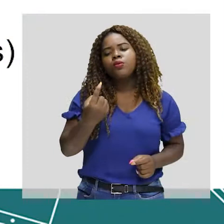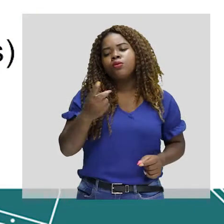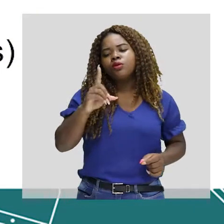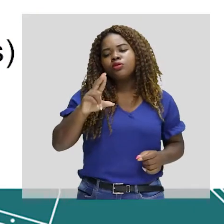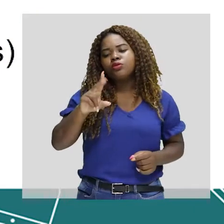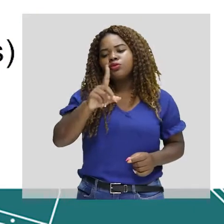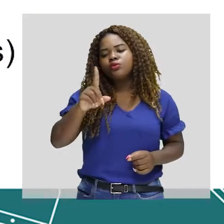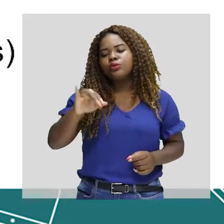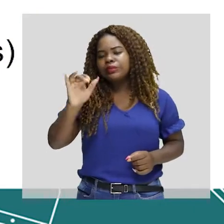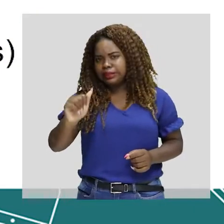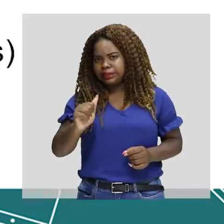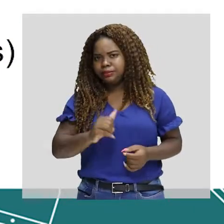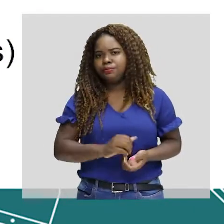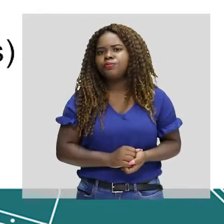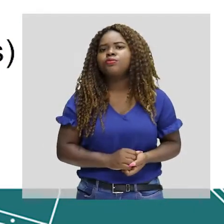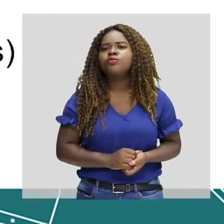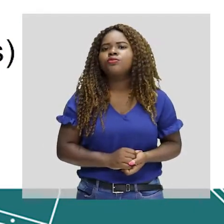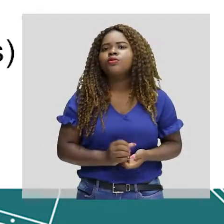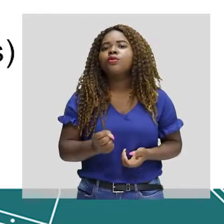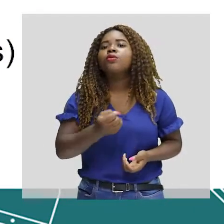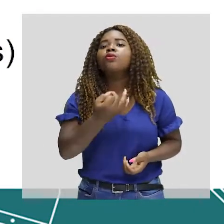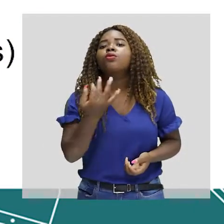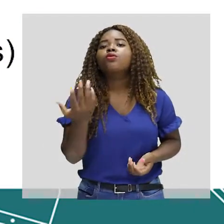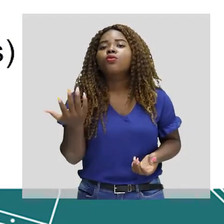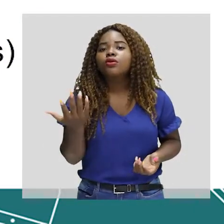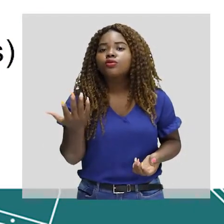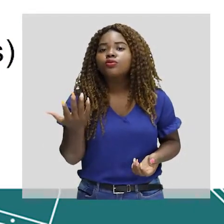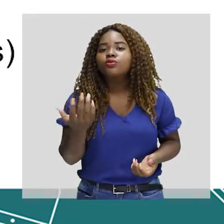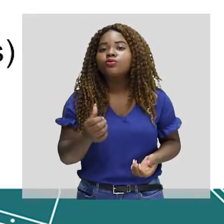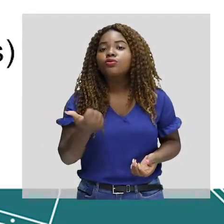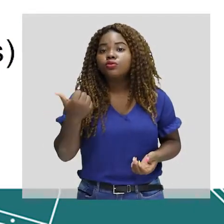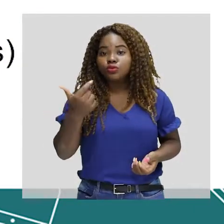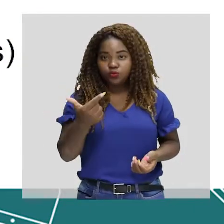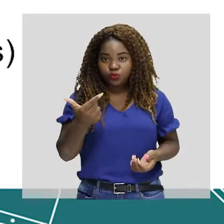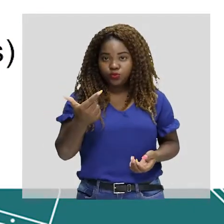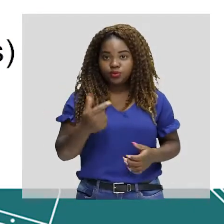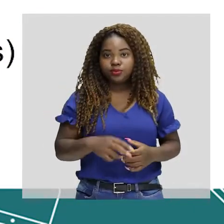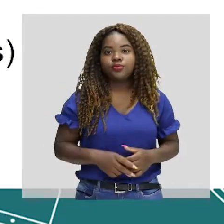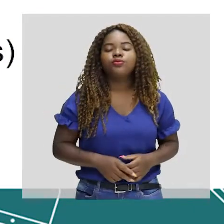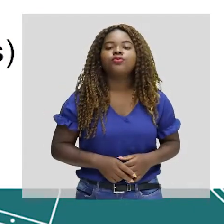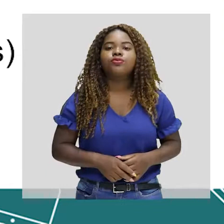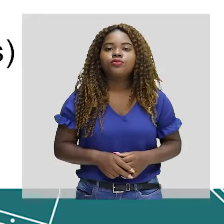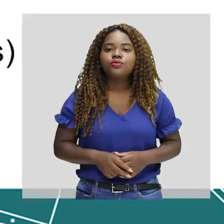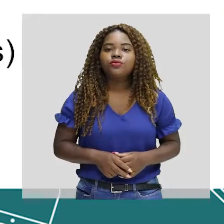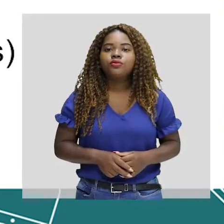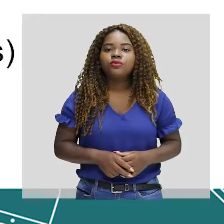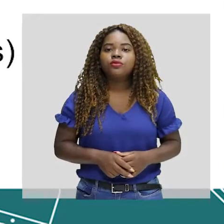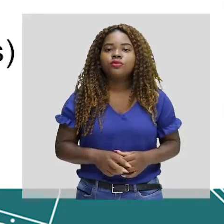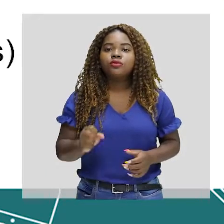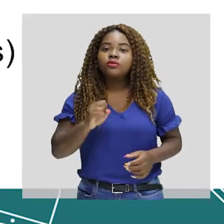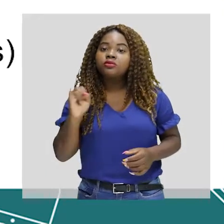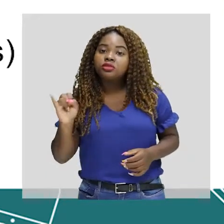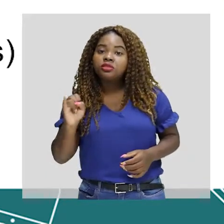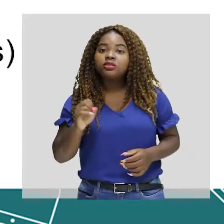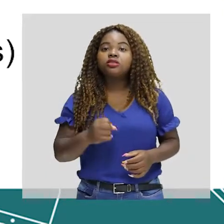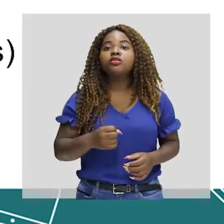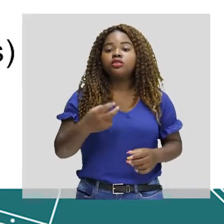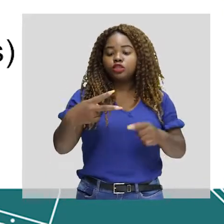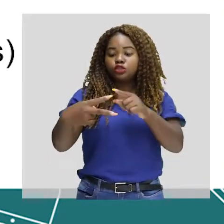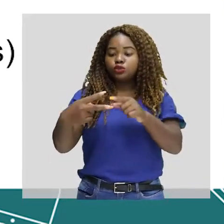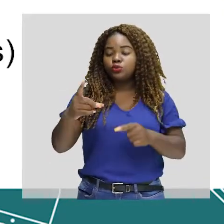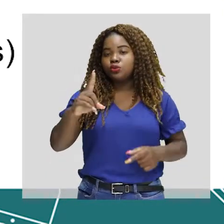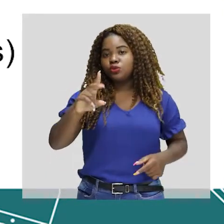vale a qual quantidade, a qual número? 12. Se falamos de duas dúzias,